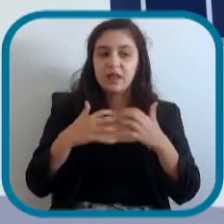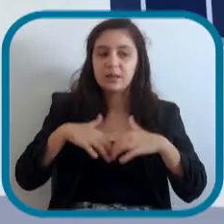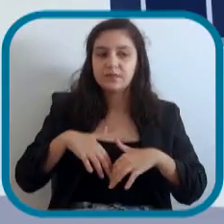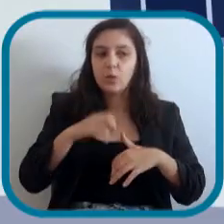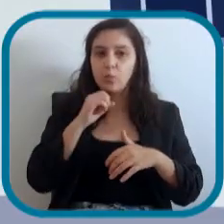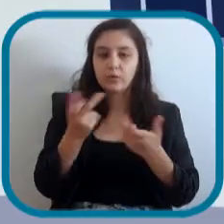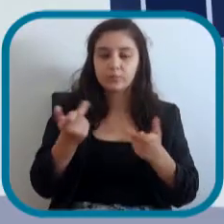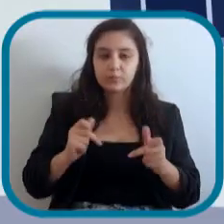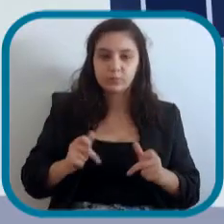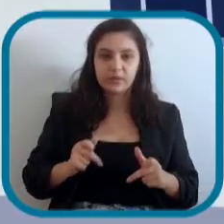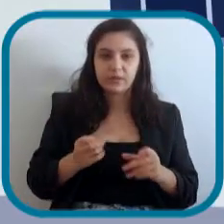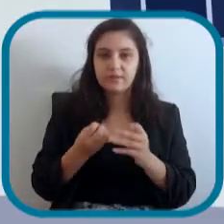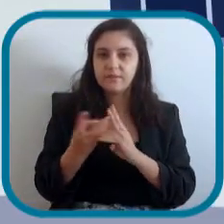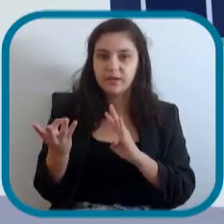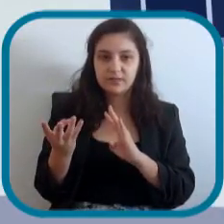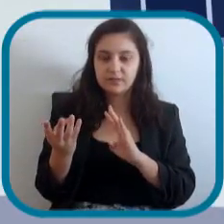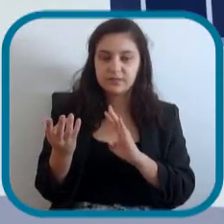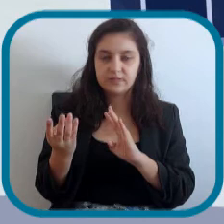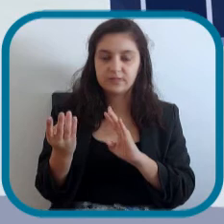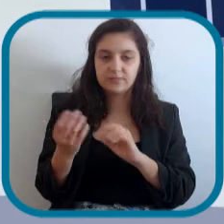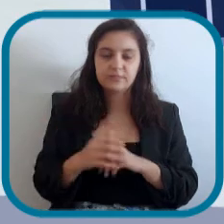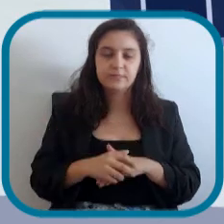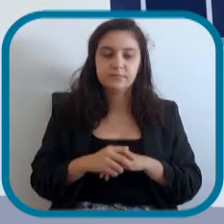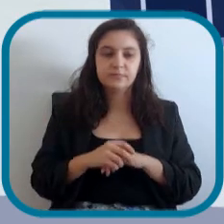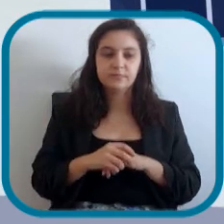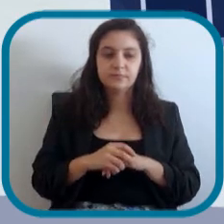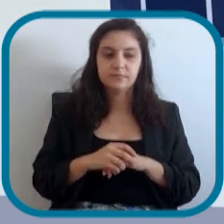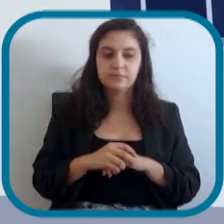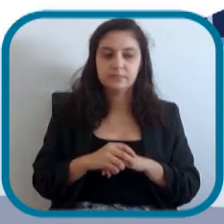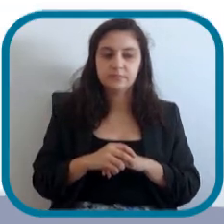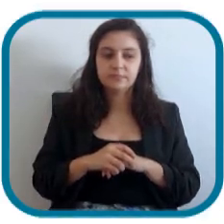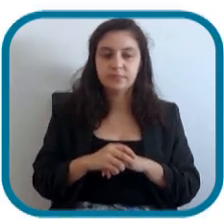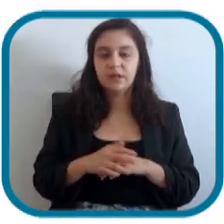A verdade é que a depressão se pode manifestar de diversas formas.